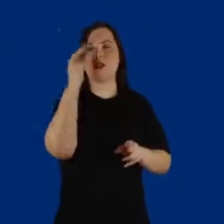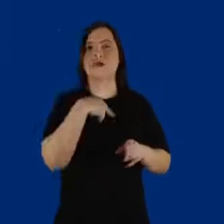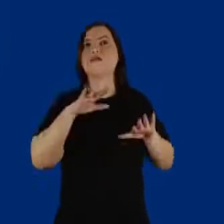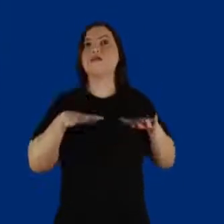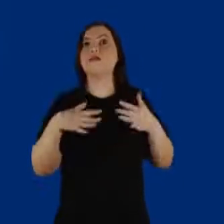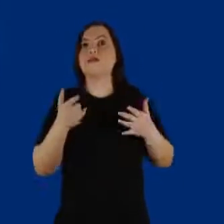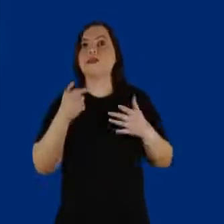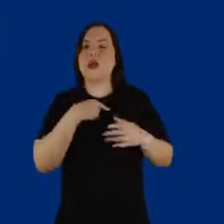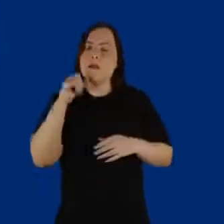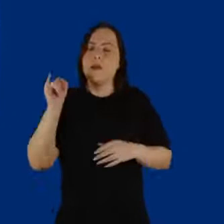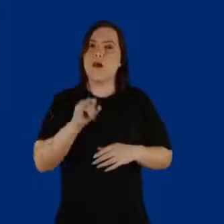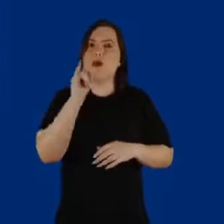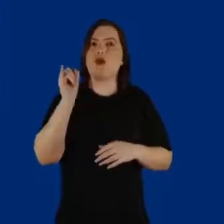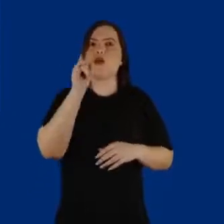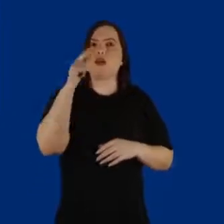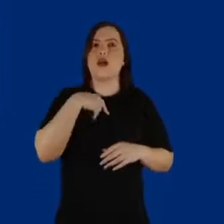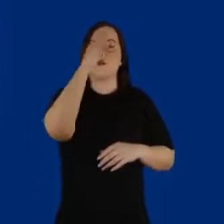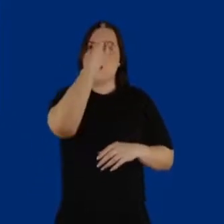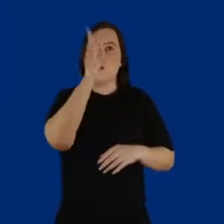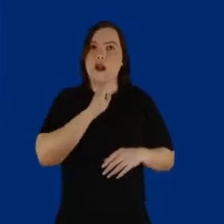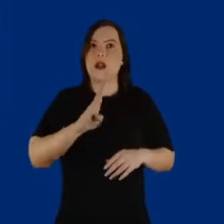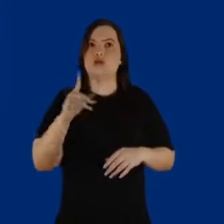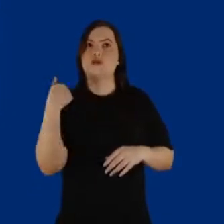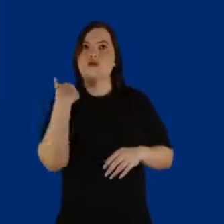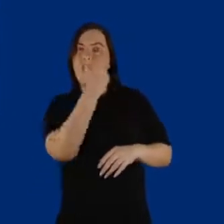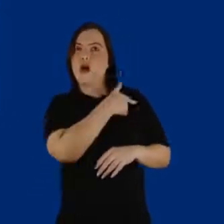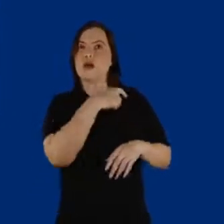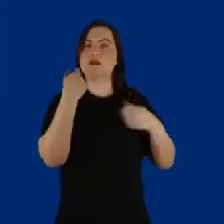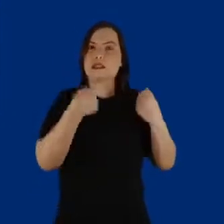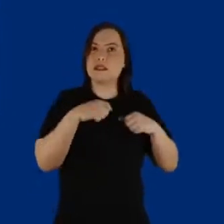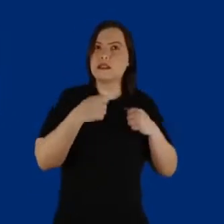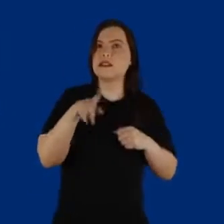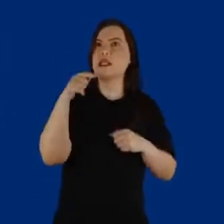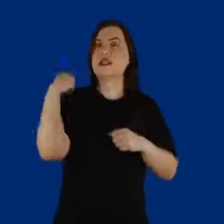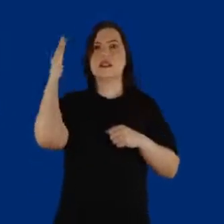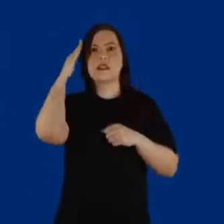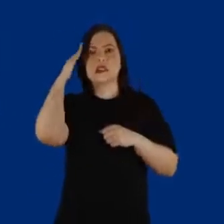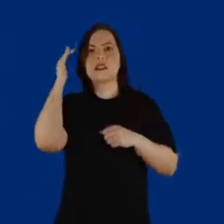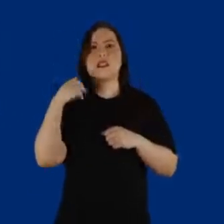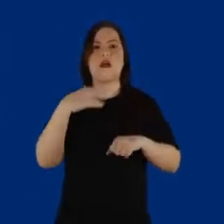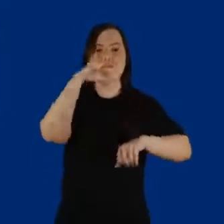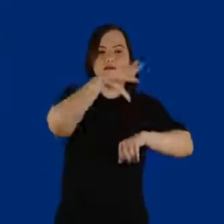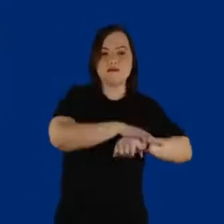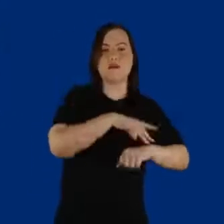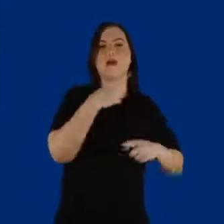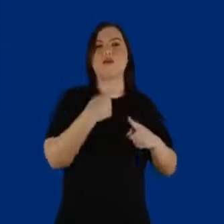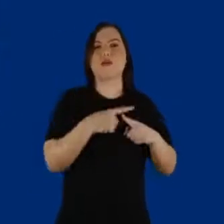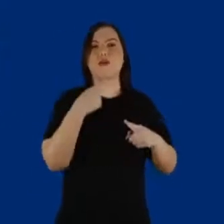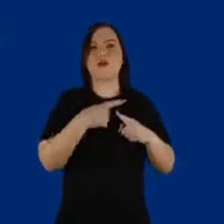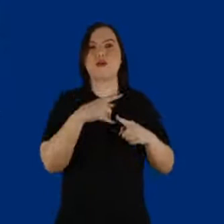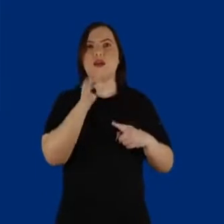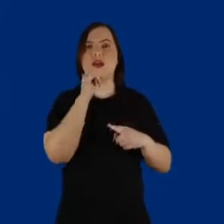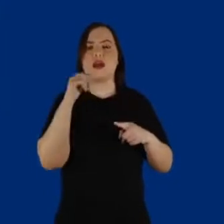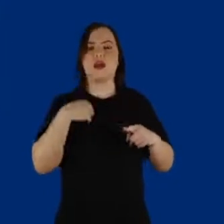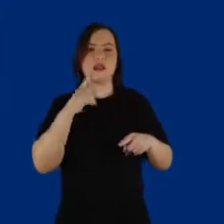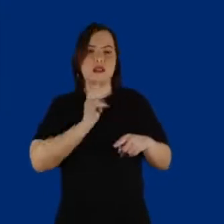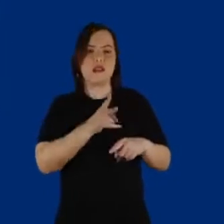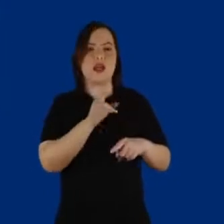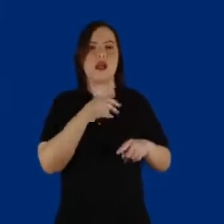é muito importante para o Brasil, que nós temos essa tietagem patológica colonizada, nós temos esse